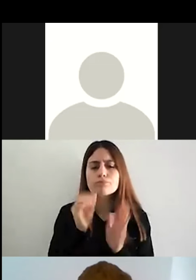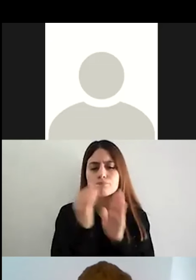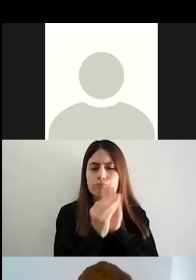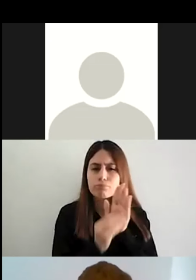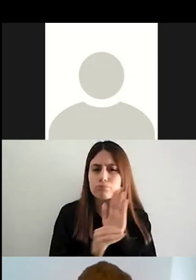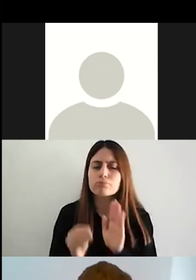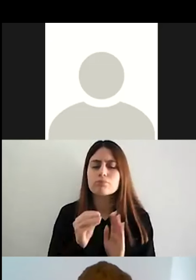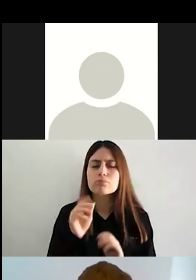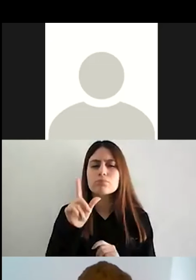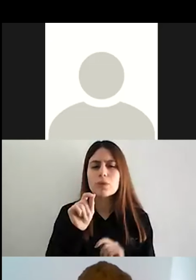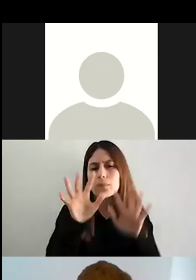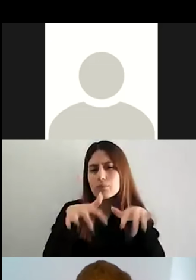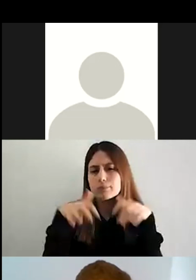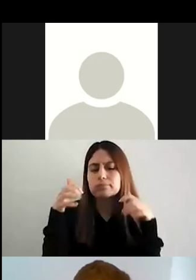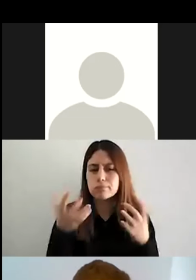conferências científicas.